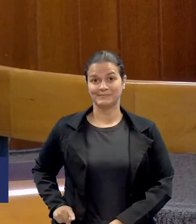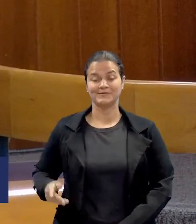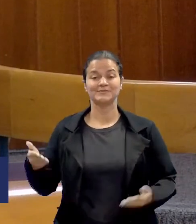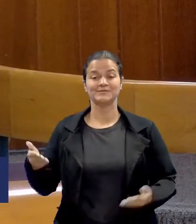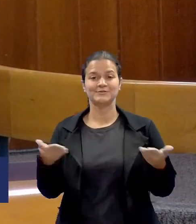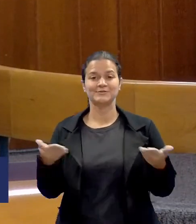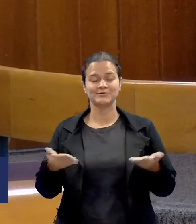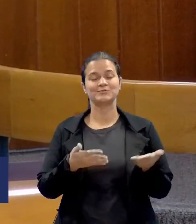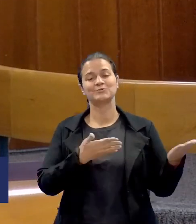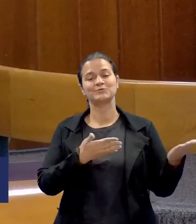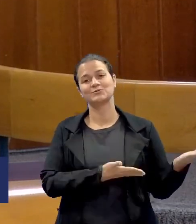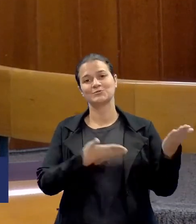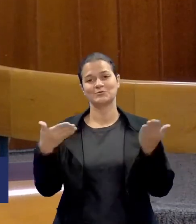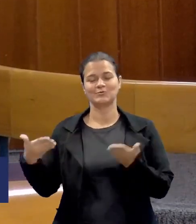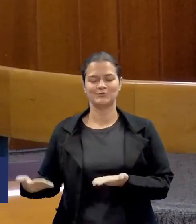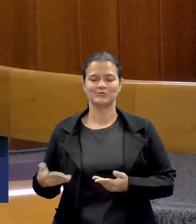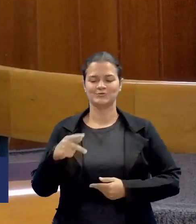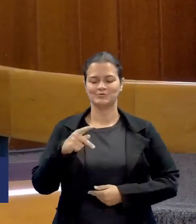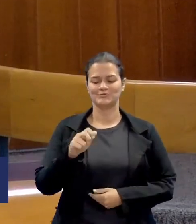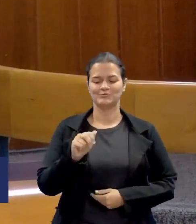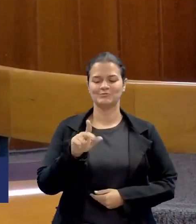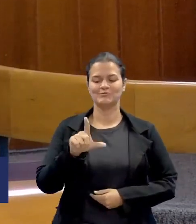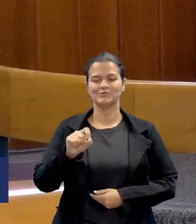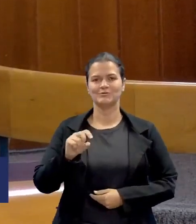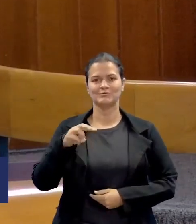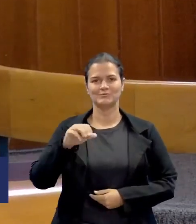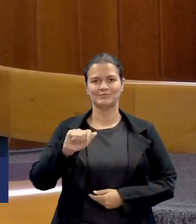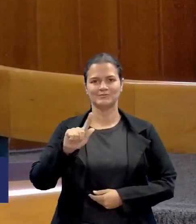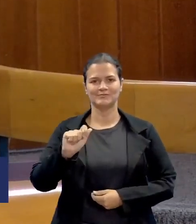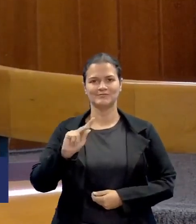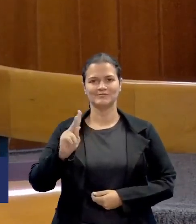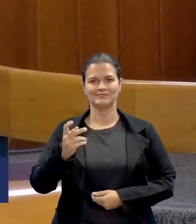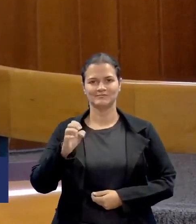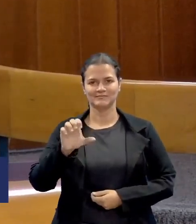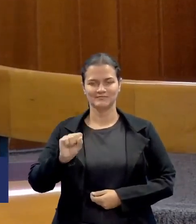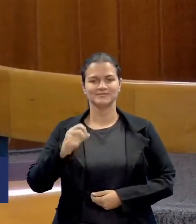o vereador Paulo Magalhães.